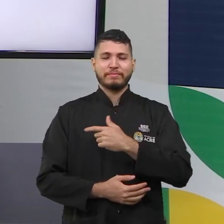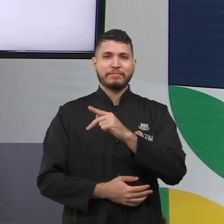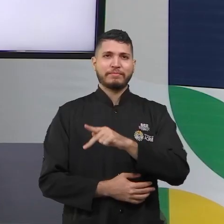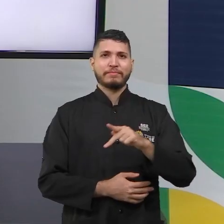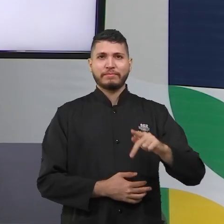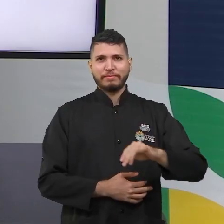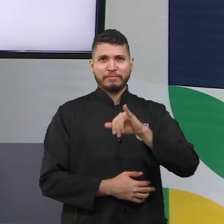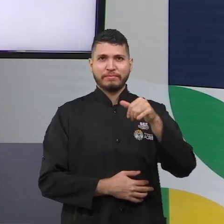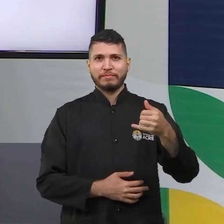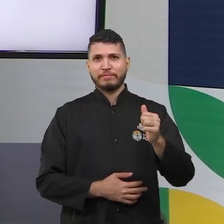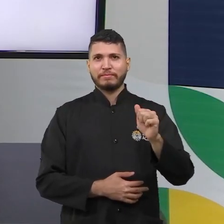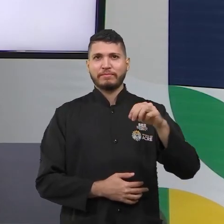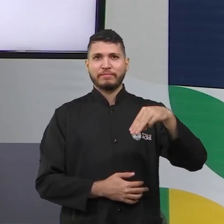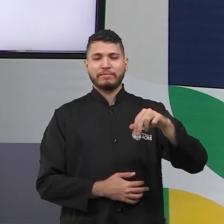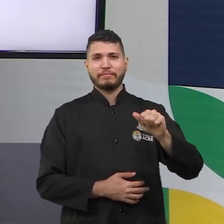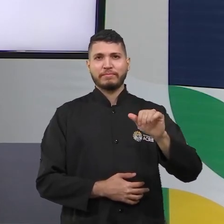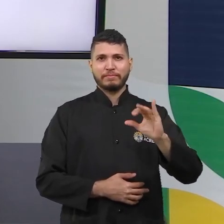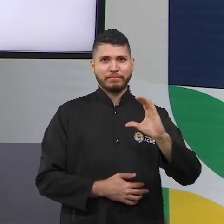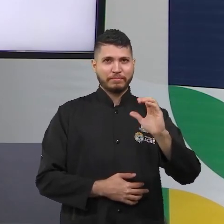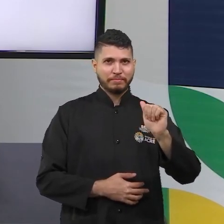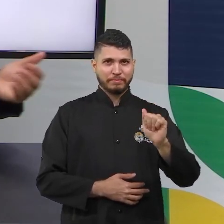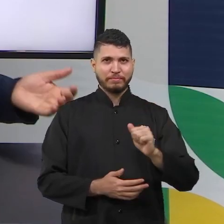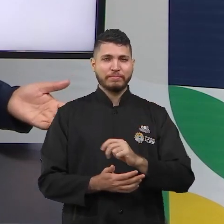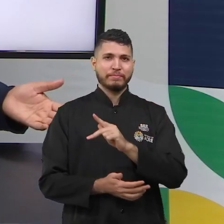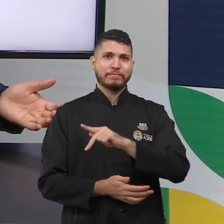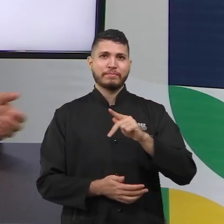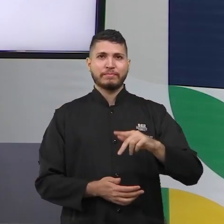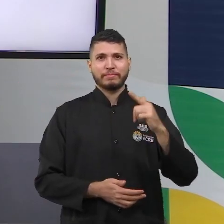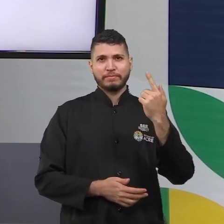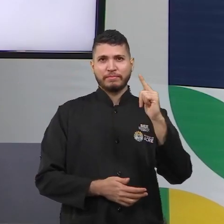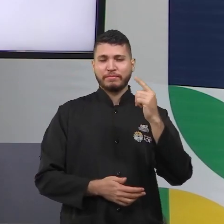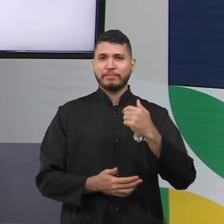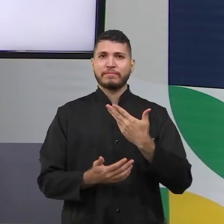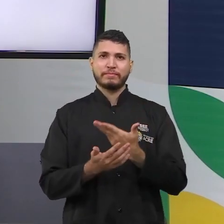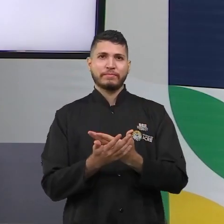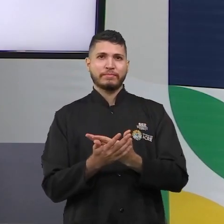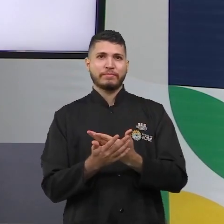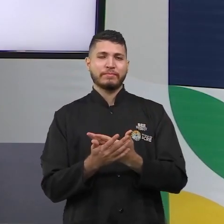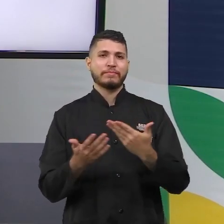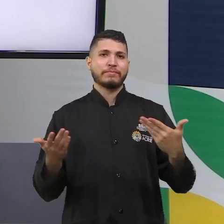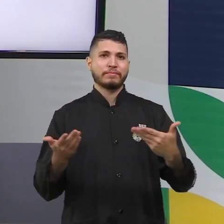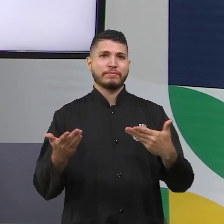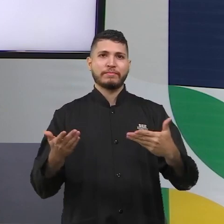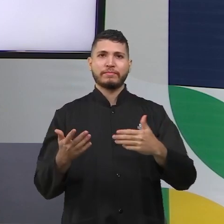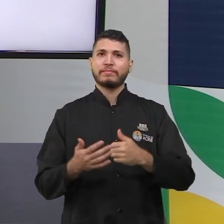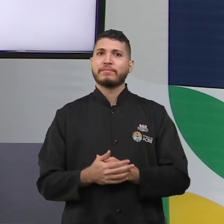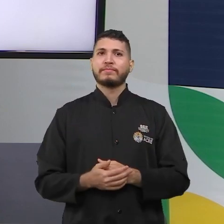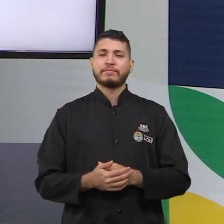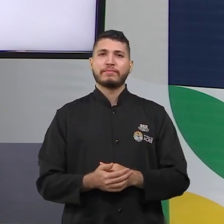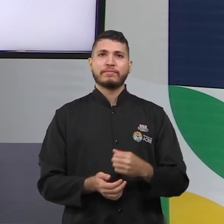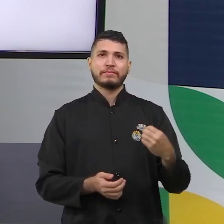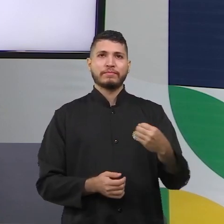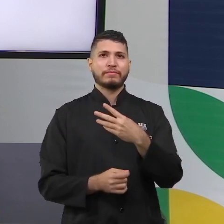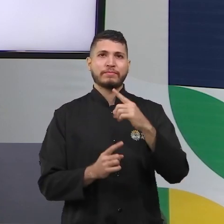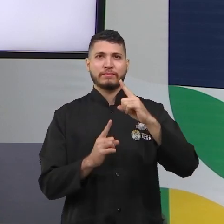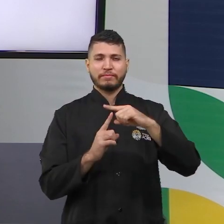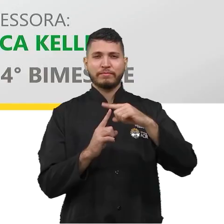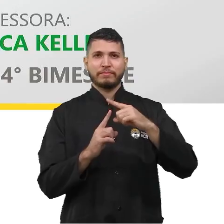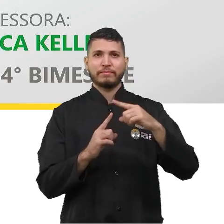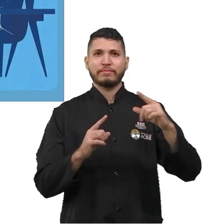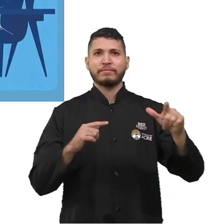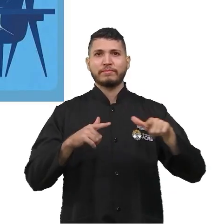Kelly, professora de Geografia, e a nossa aula hoje tem como tema novas formas de trabalho. Vamos